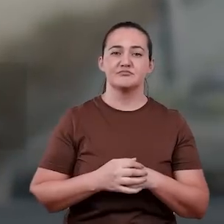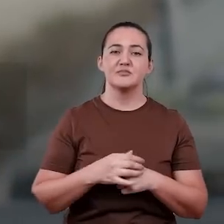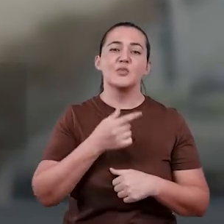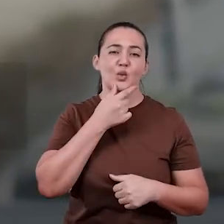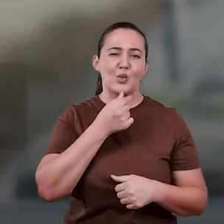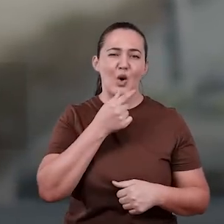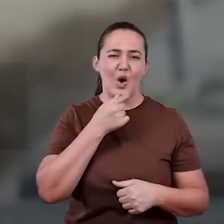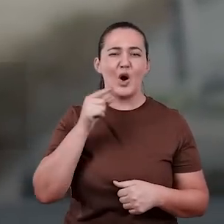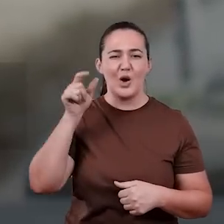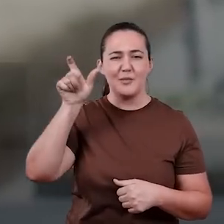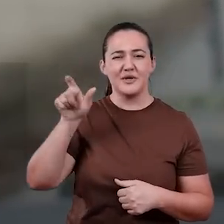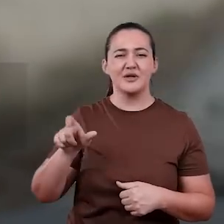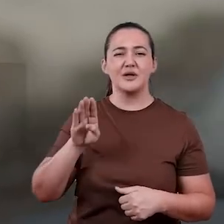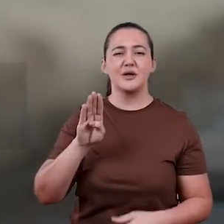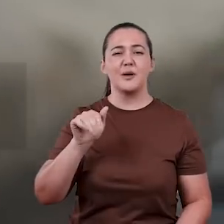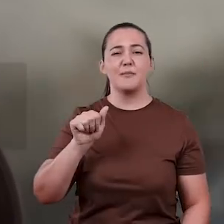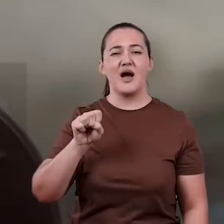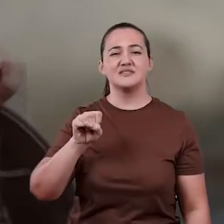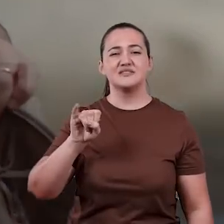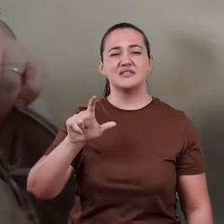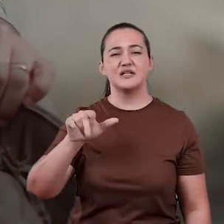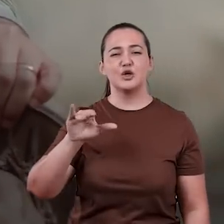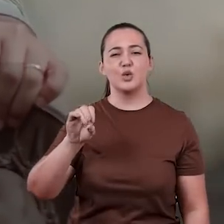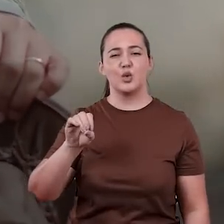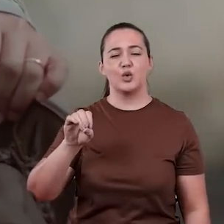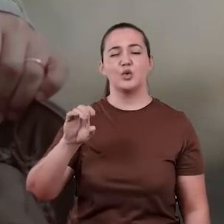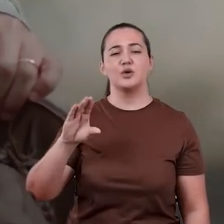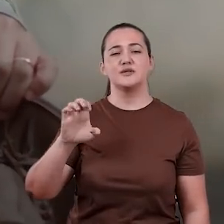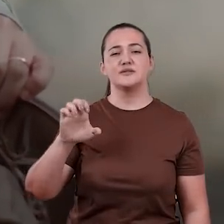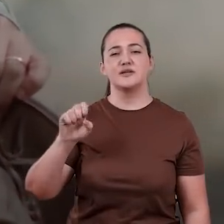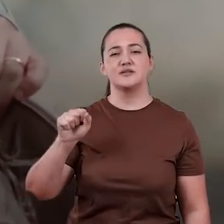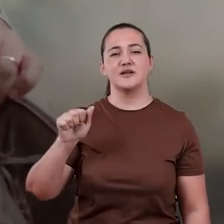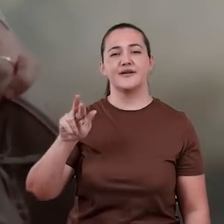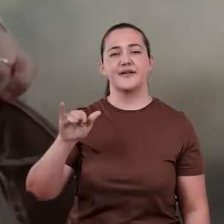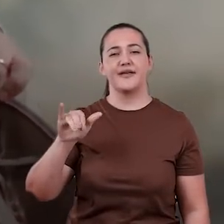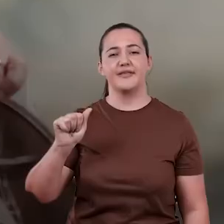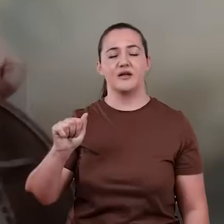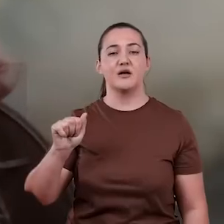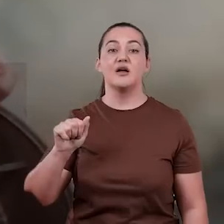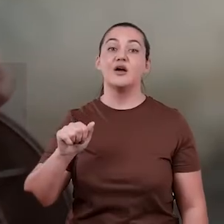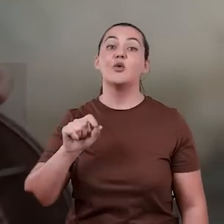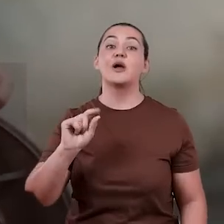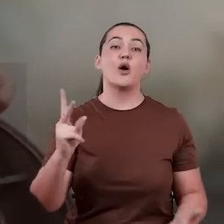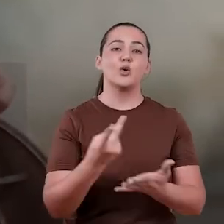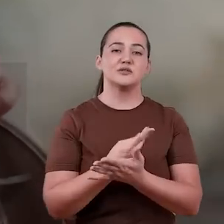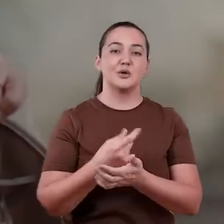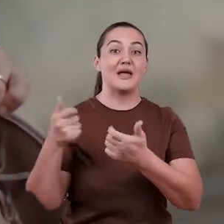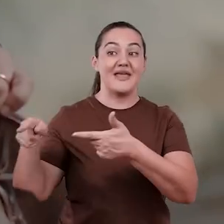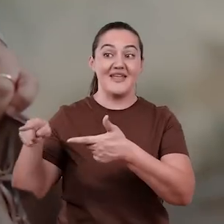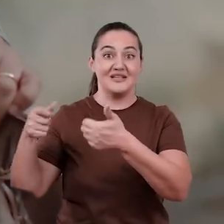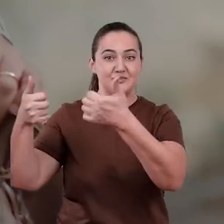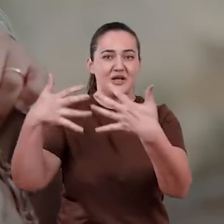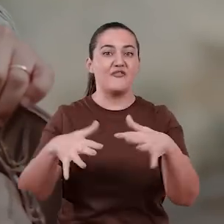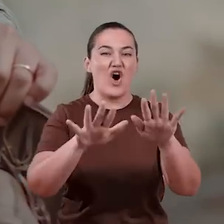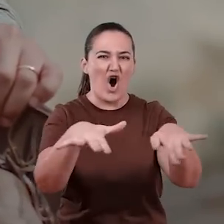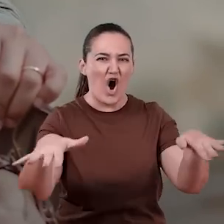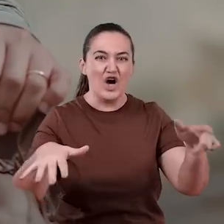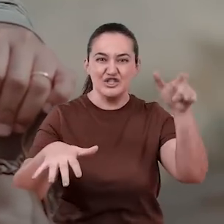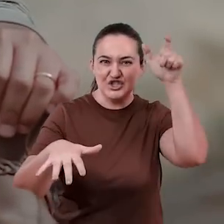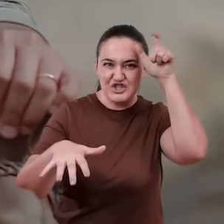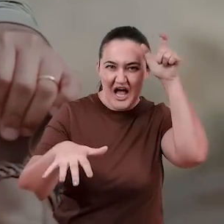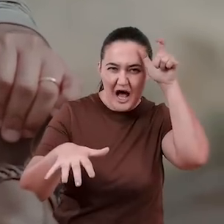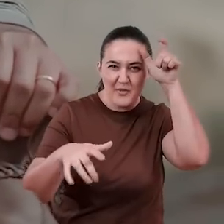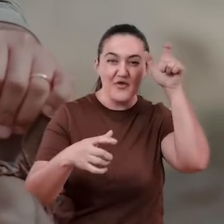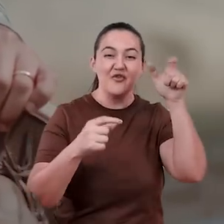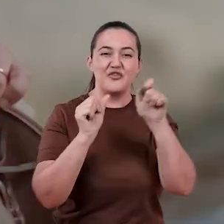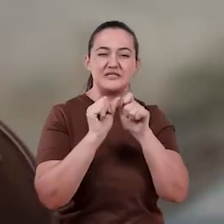mencionei tantas vezes aqui no programa, ele dizia que o diabo não conseguiu fazer do inferno um lugar atrativo. Então